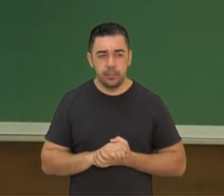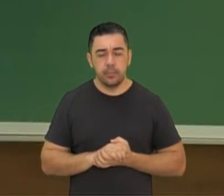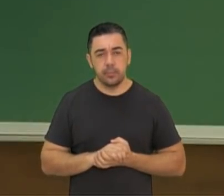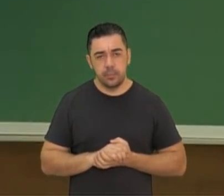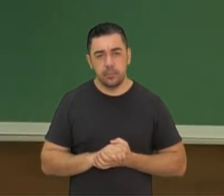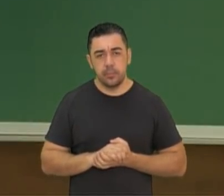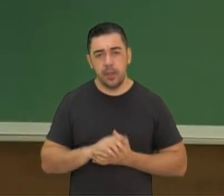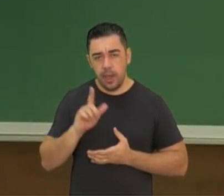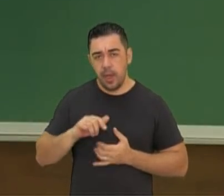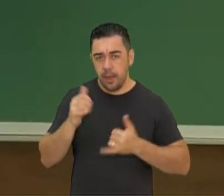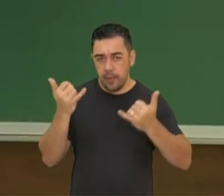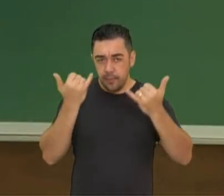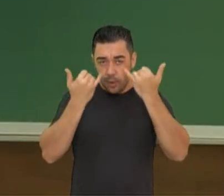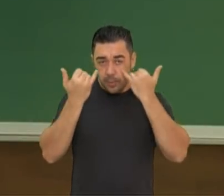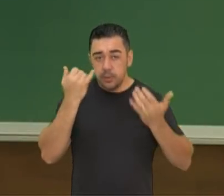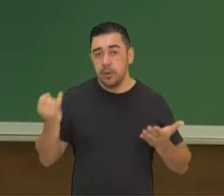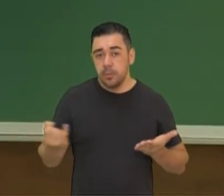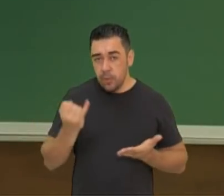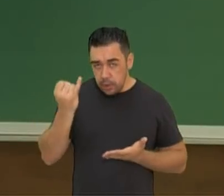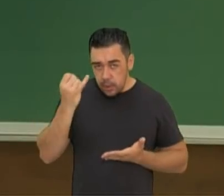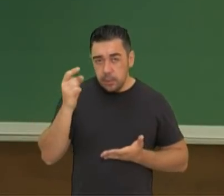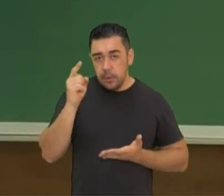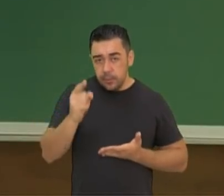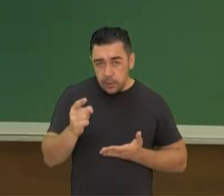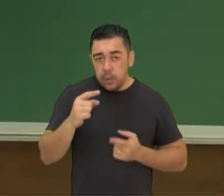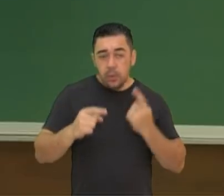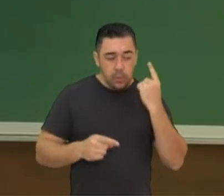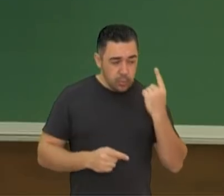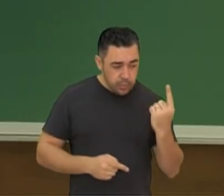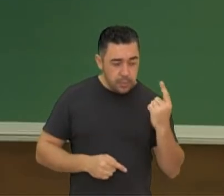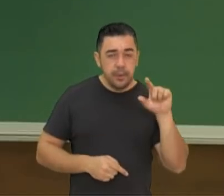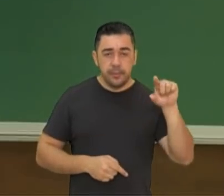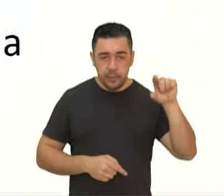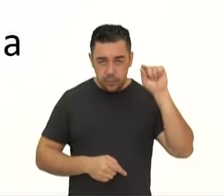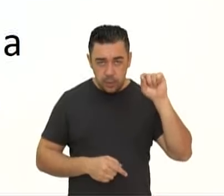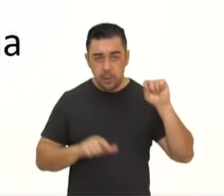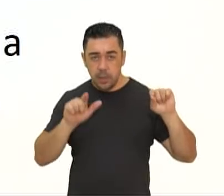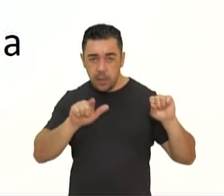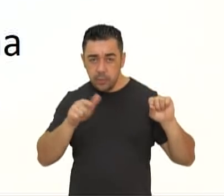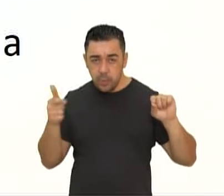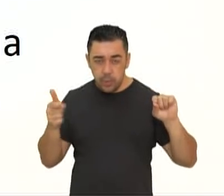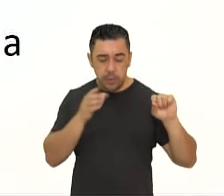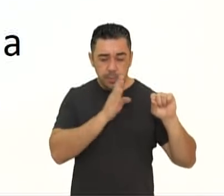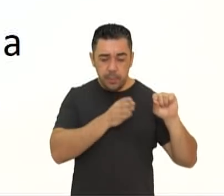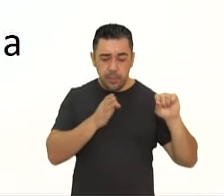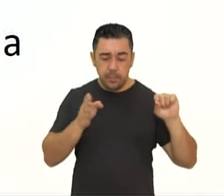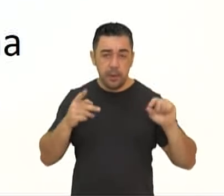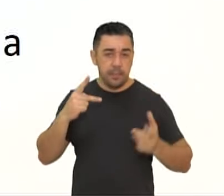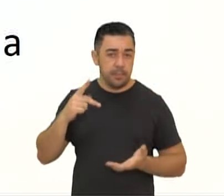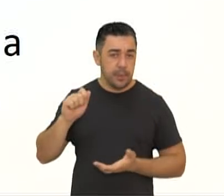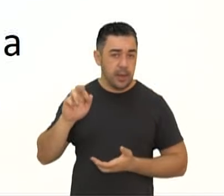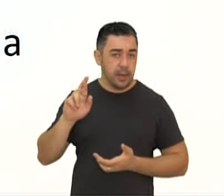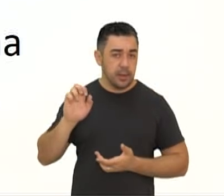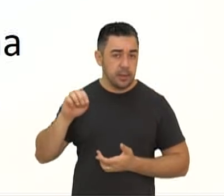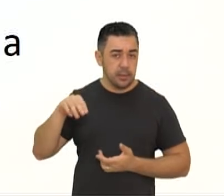Então, essas informações são bem importantes. Uma incógnita você vai escolher, as outras são parâmetros, tudo